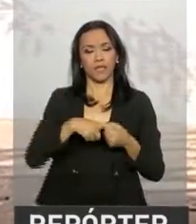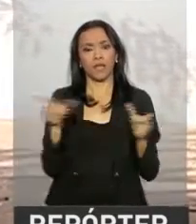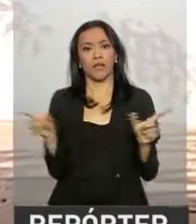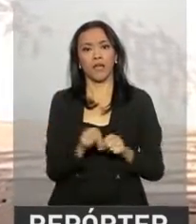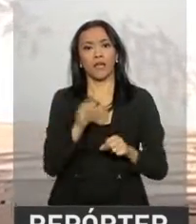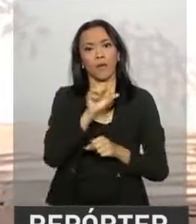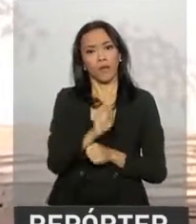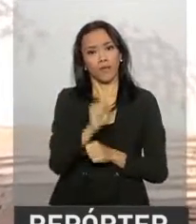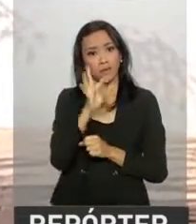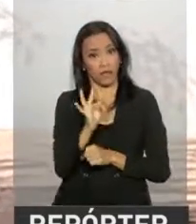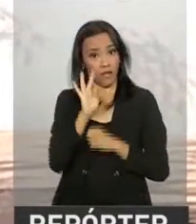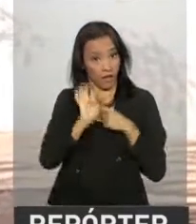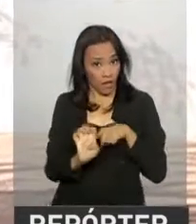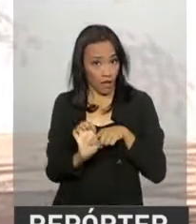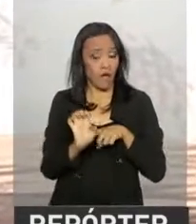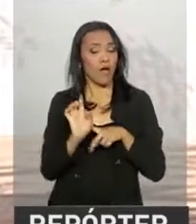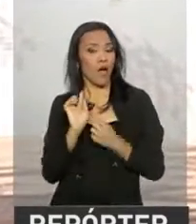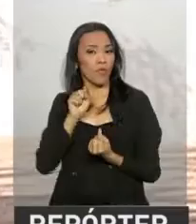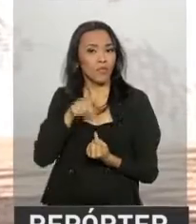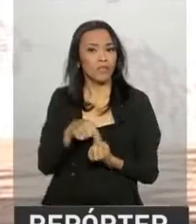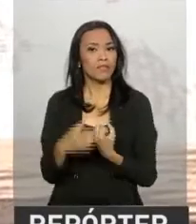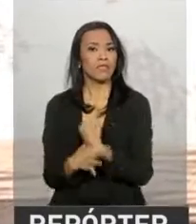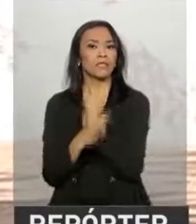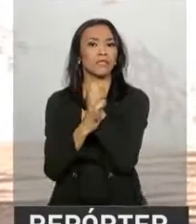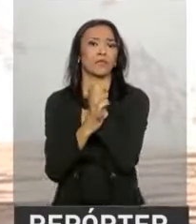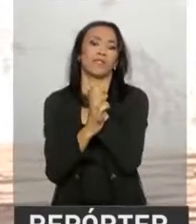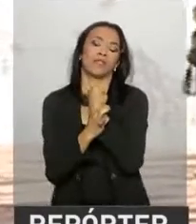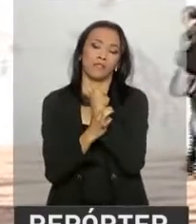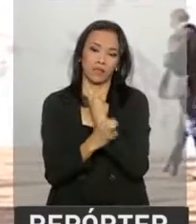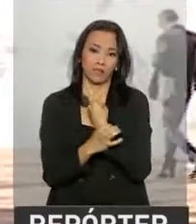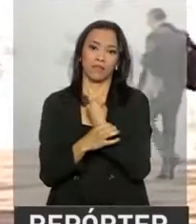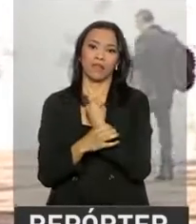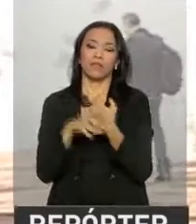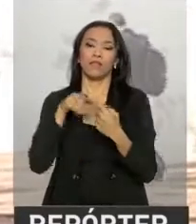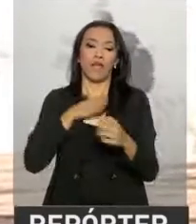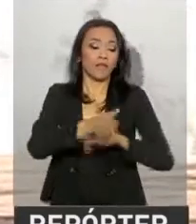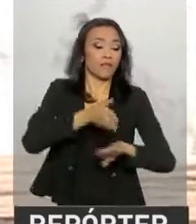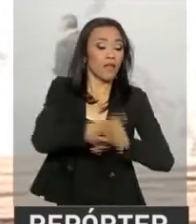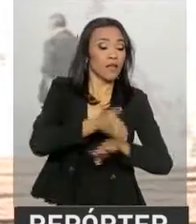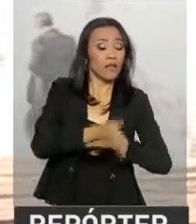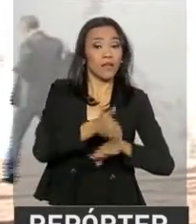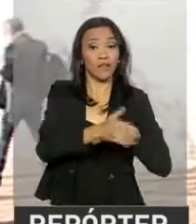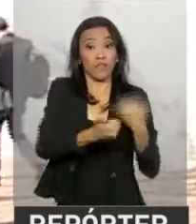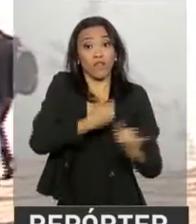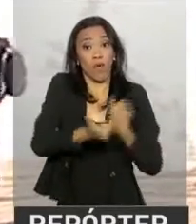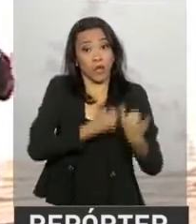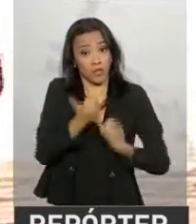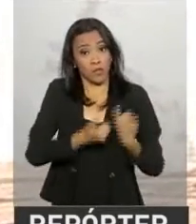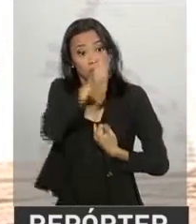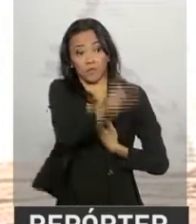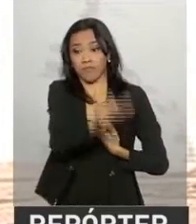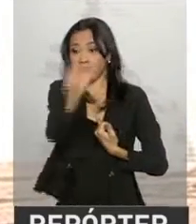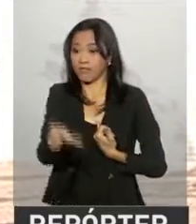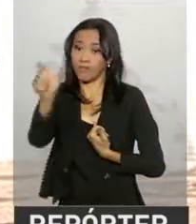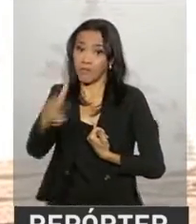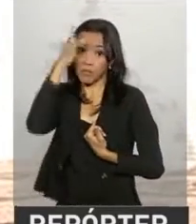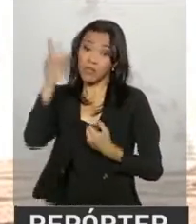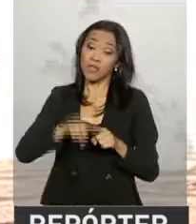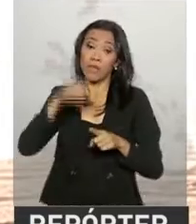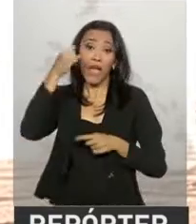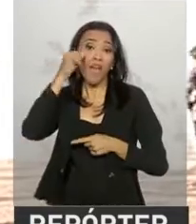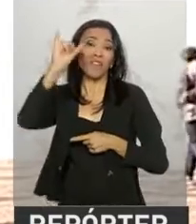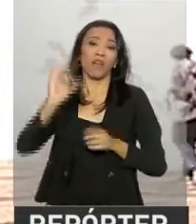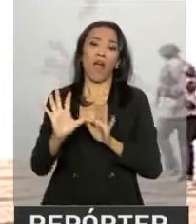Eleitoral e deve dar maior segurança no registro e acesso às informações dos cidadãos, além de contribuir para evitar